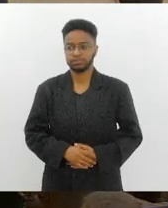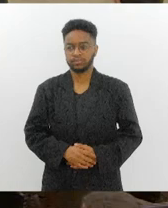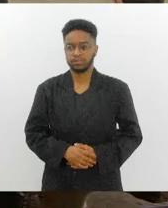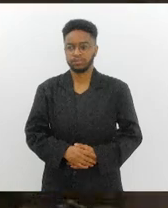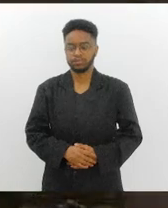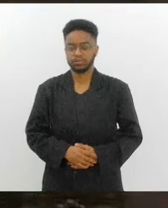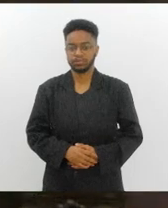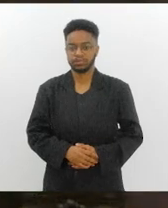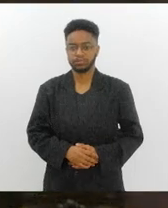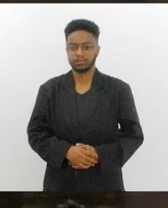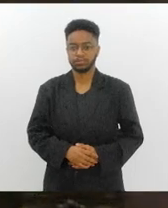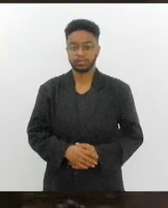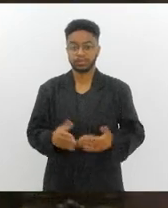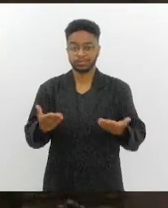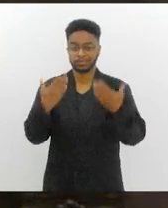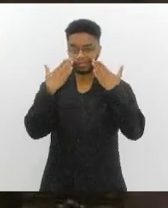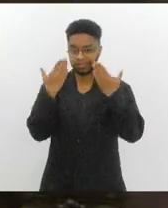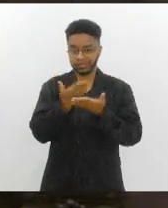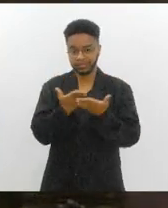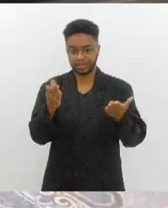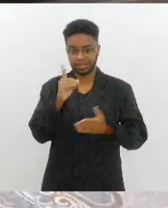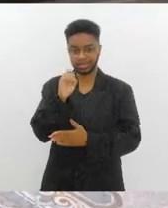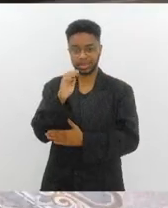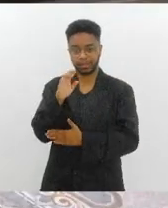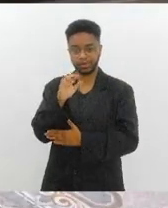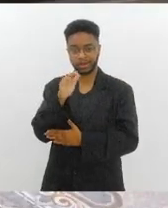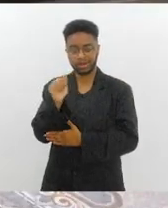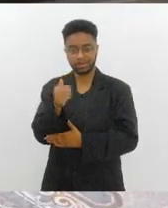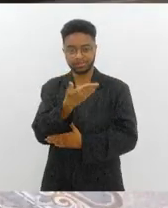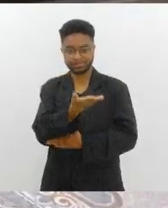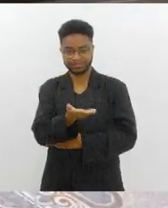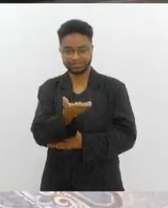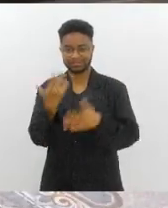Com vocês, Débora Coker.